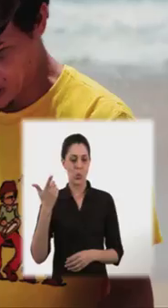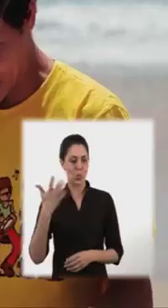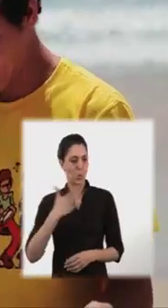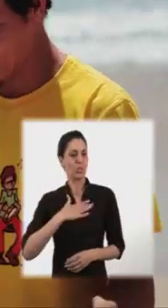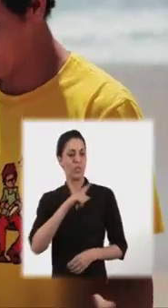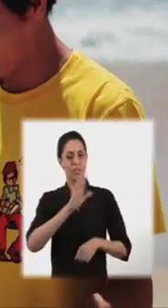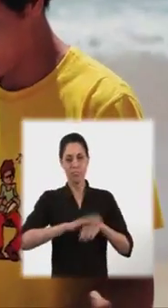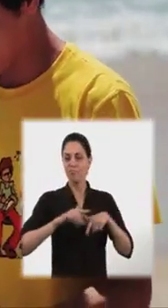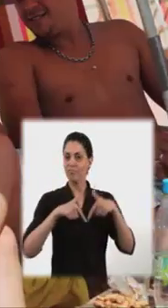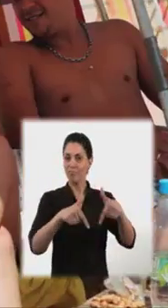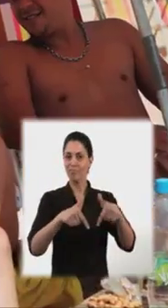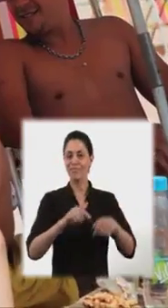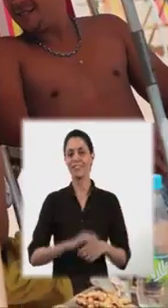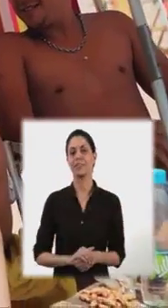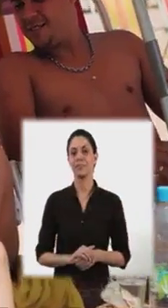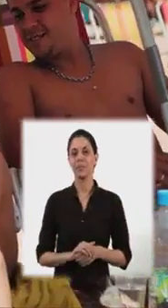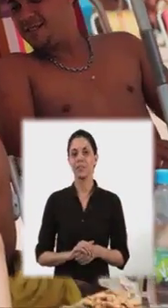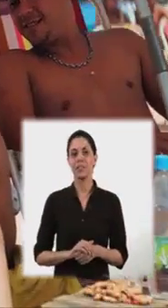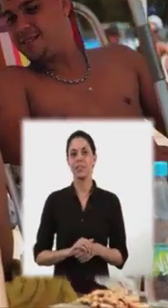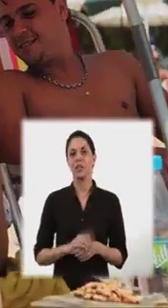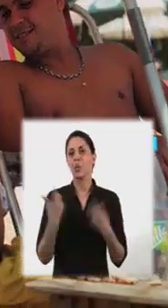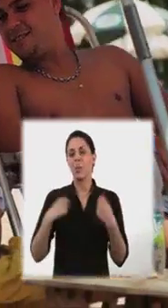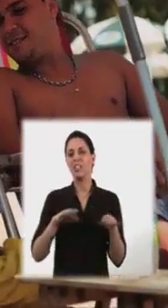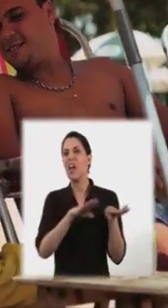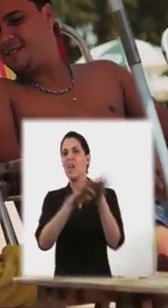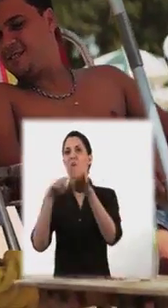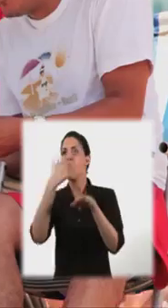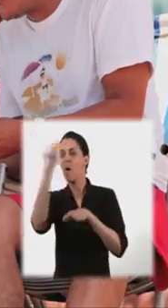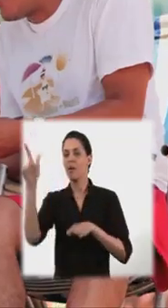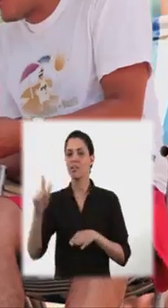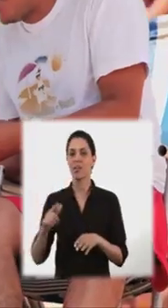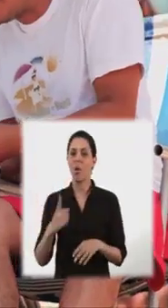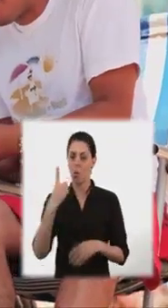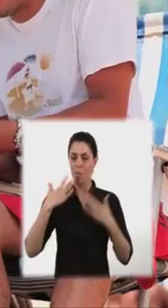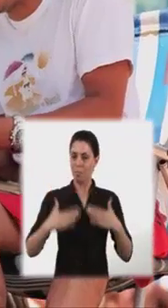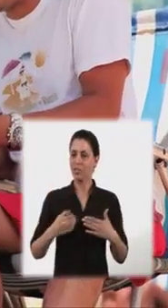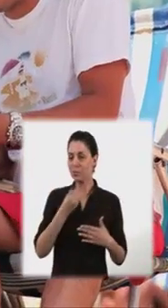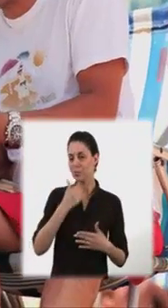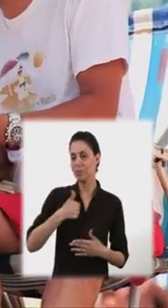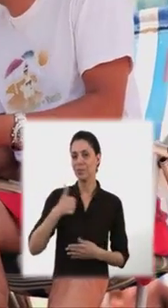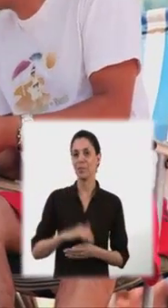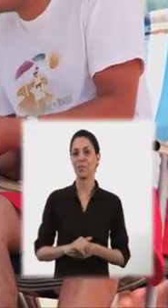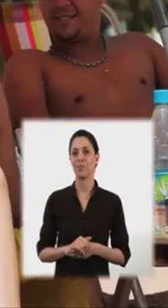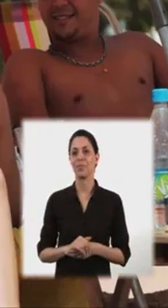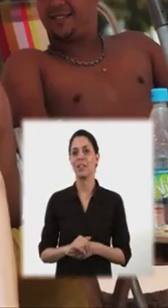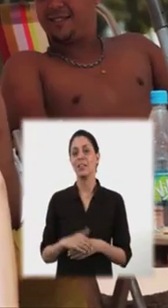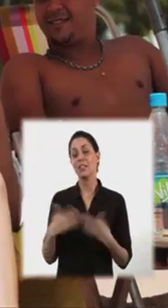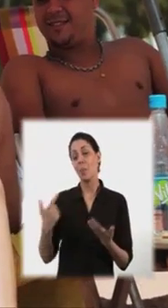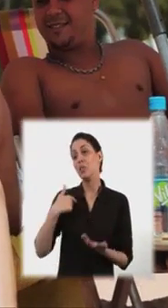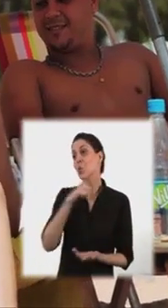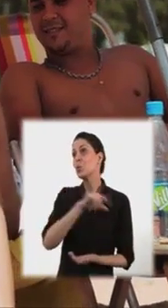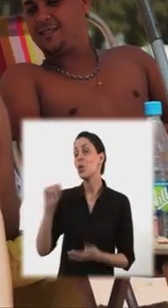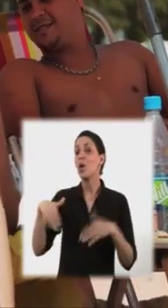independência. Gostei da sua independência. Por que ser como as outras? Uma peça? Ótimo. Você até vai chamar mais a atenção. Só não